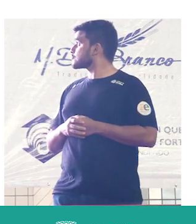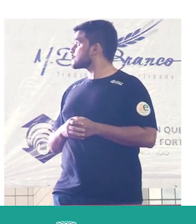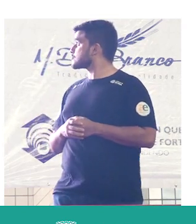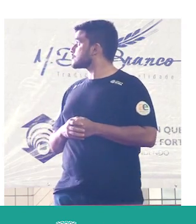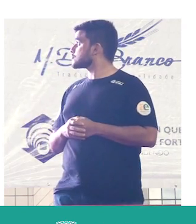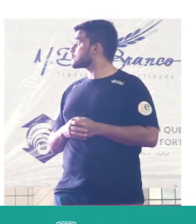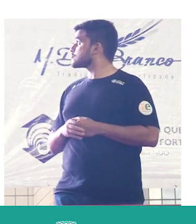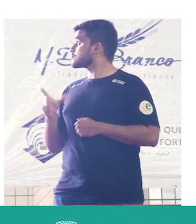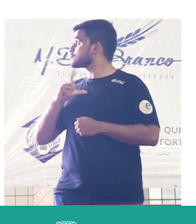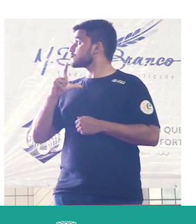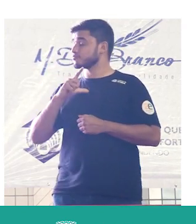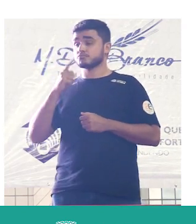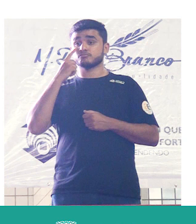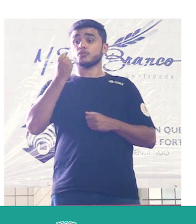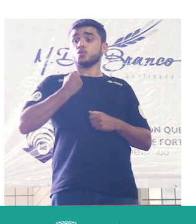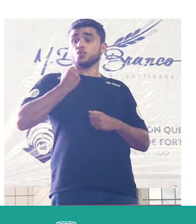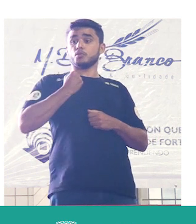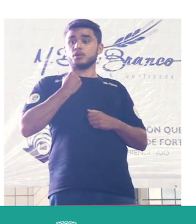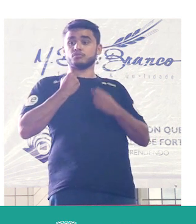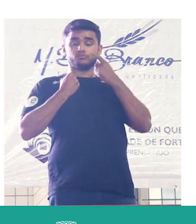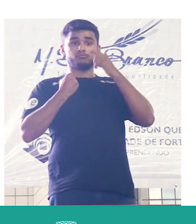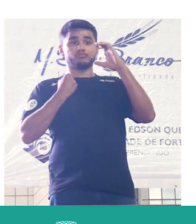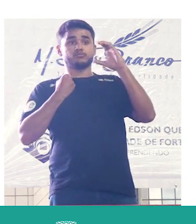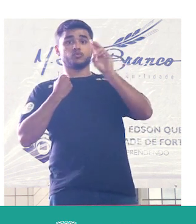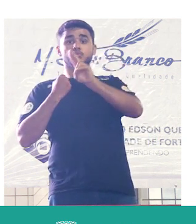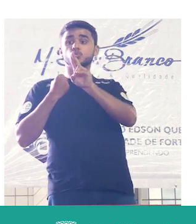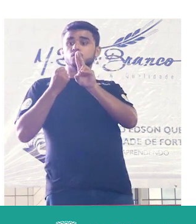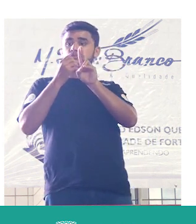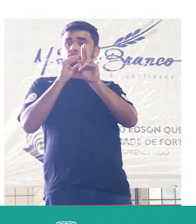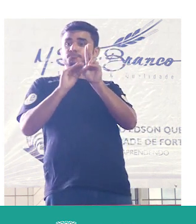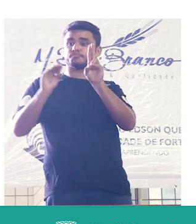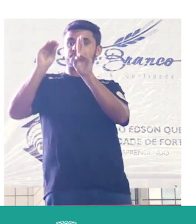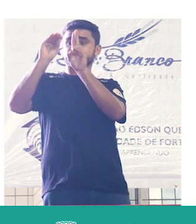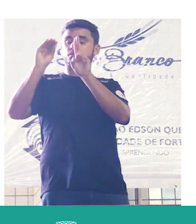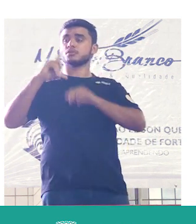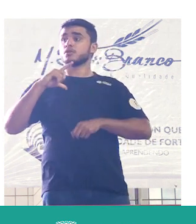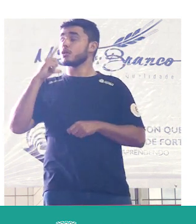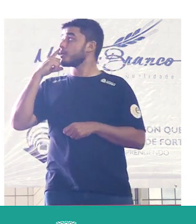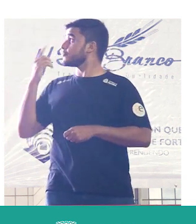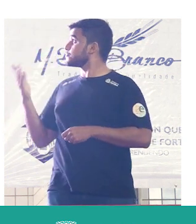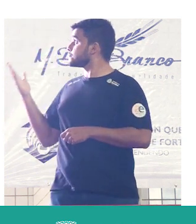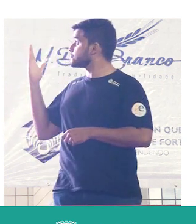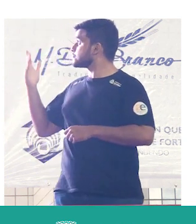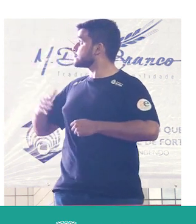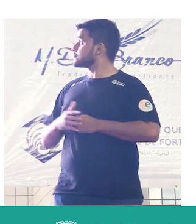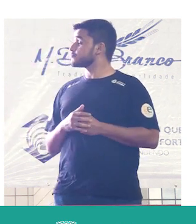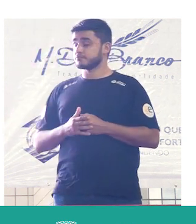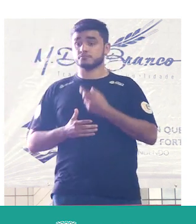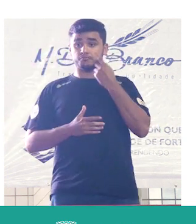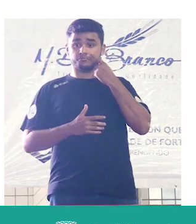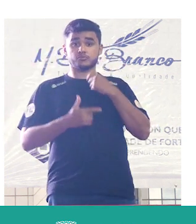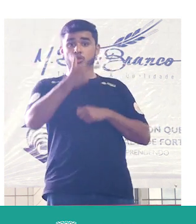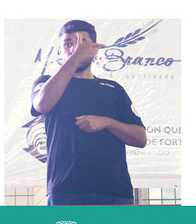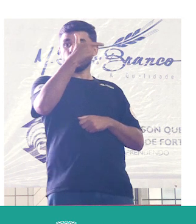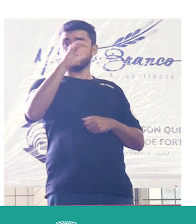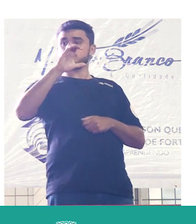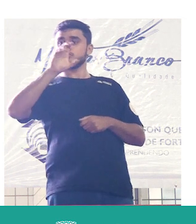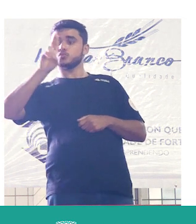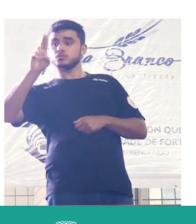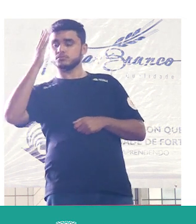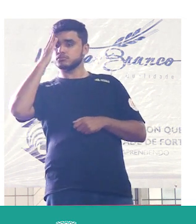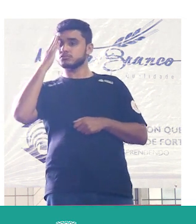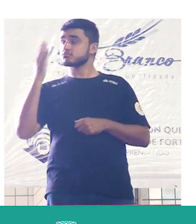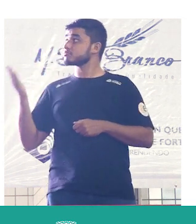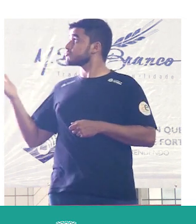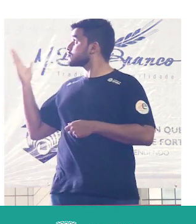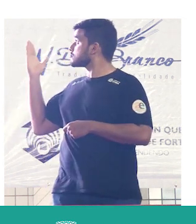que são esses números grandes que ficam do lado. Notem que do lado do óxido de cobre aparece um 2. Está vendo? Então são